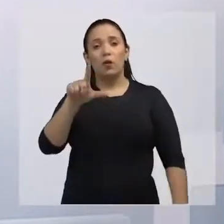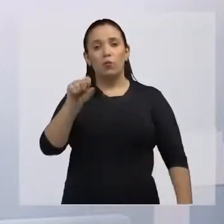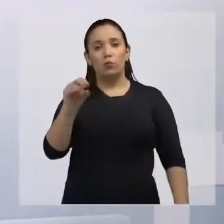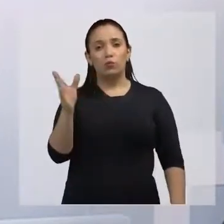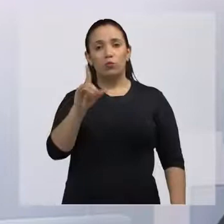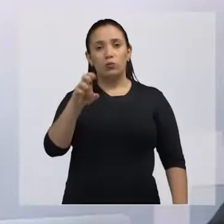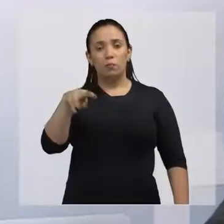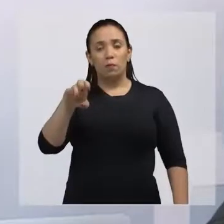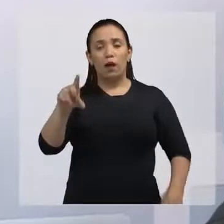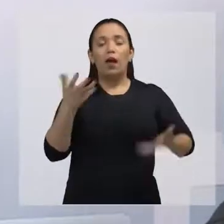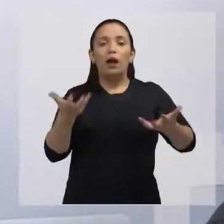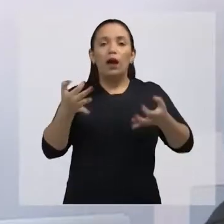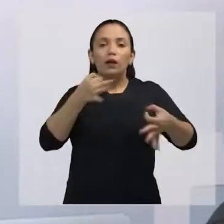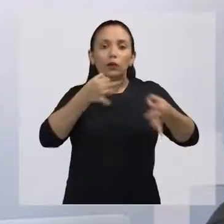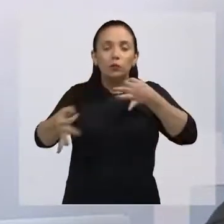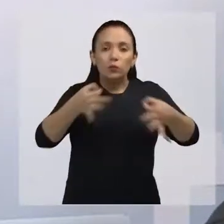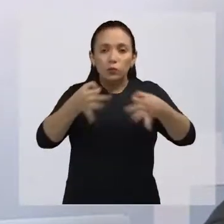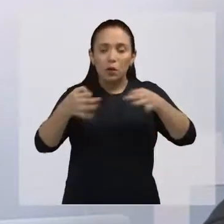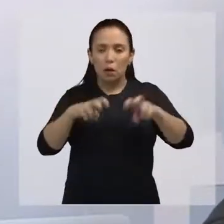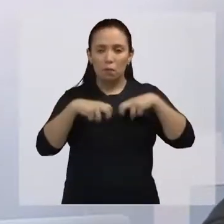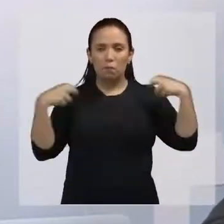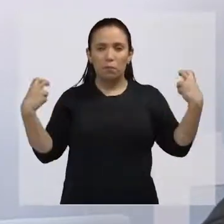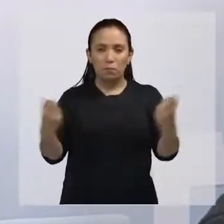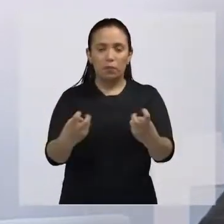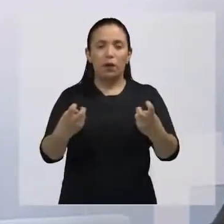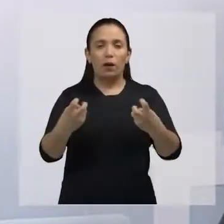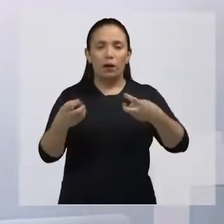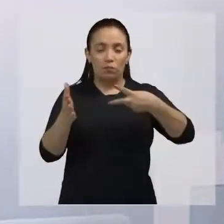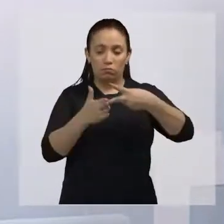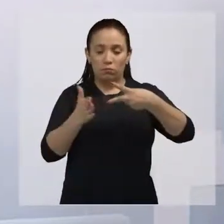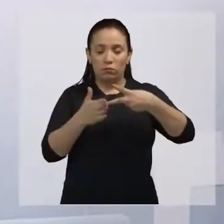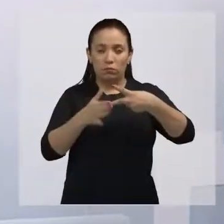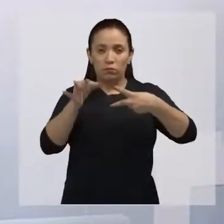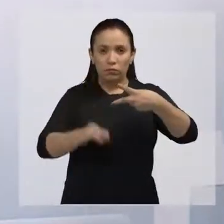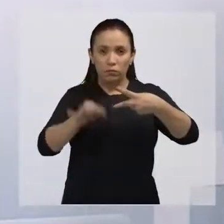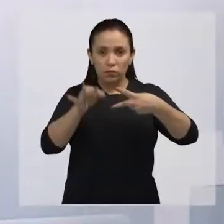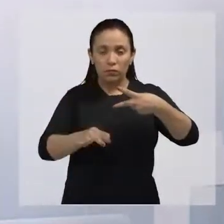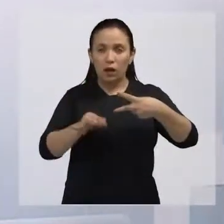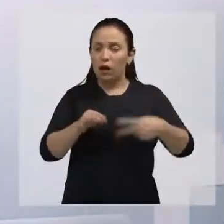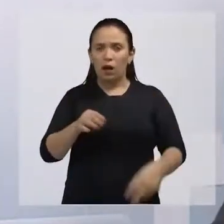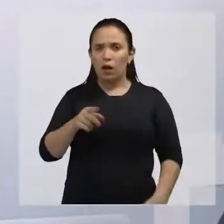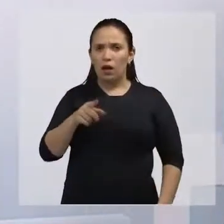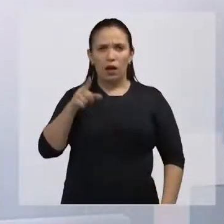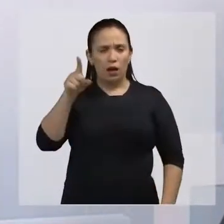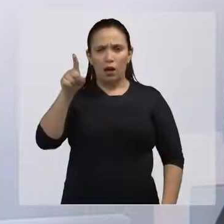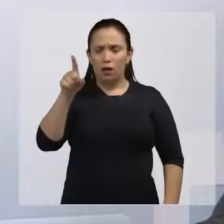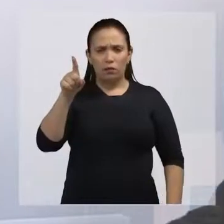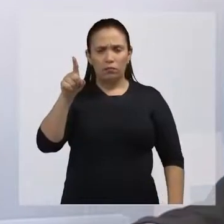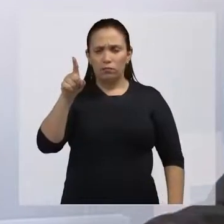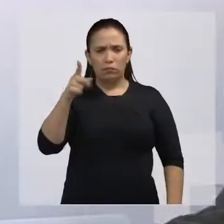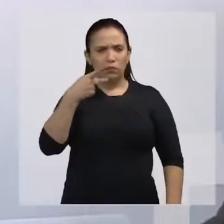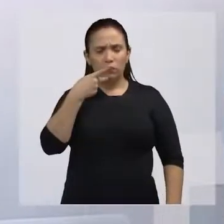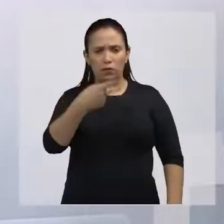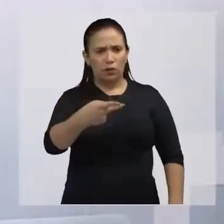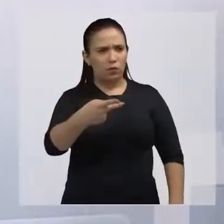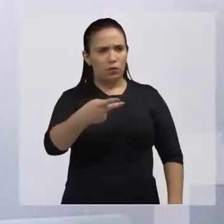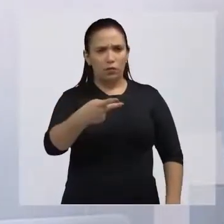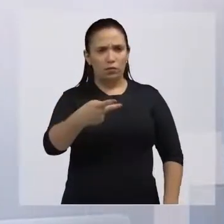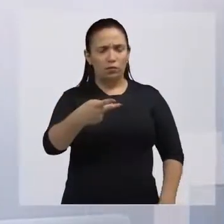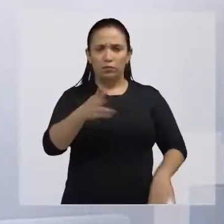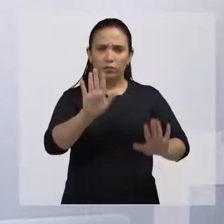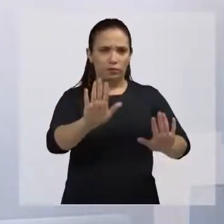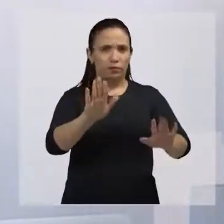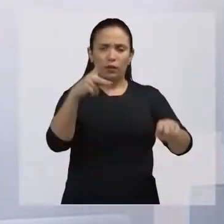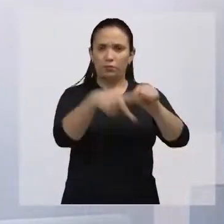primeiro a prisão em segunda instância. E ela literalmente ligou essa discussão a